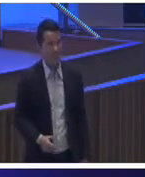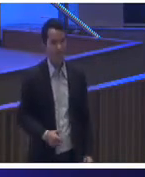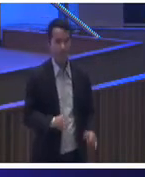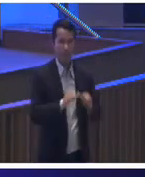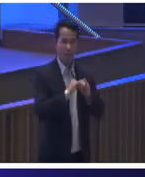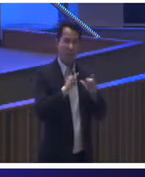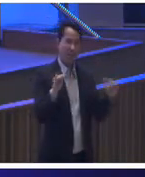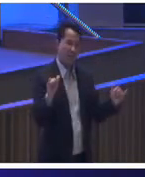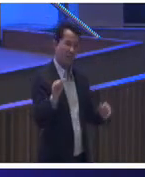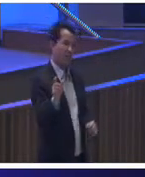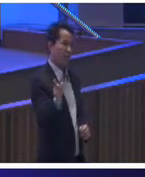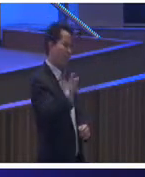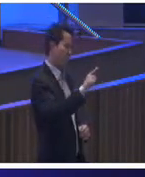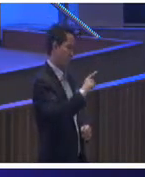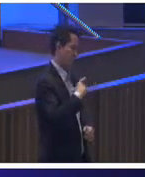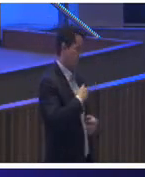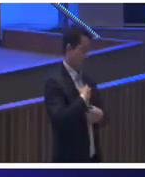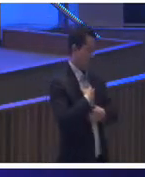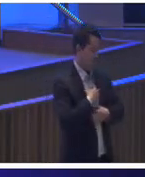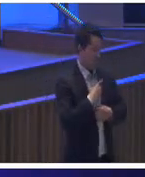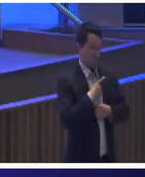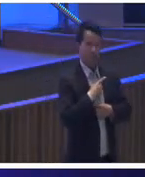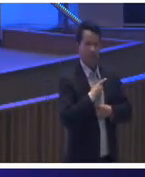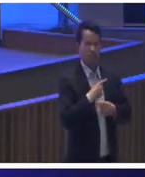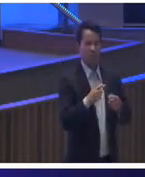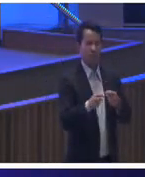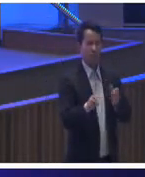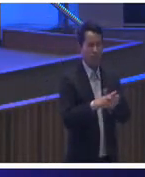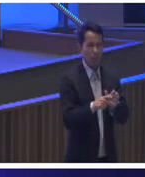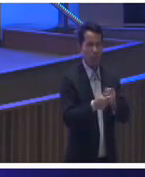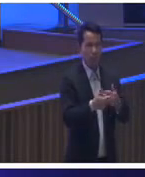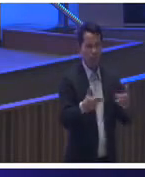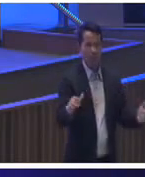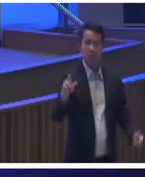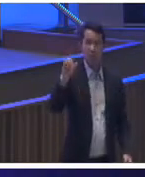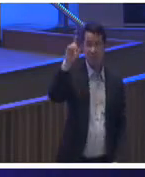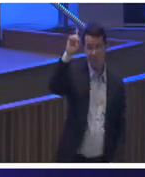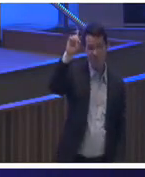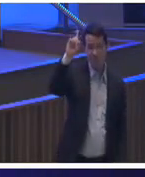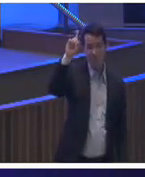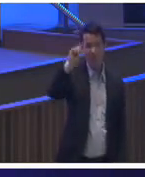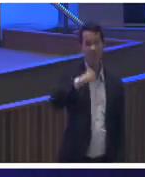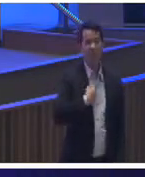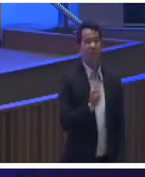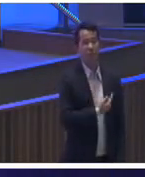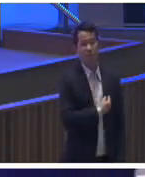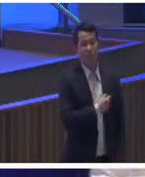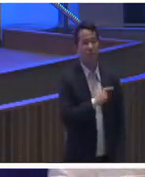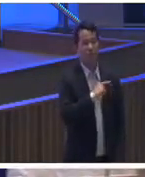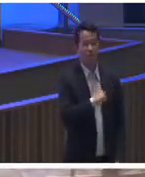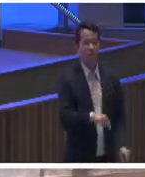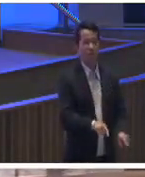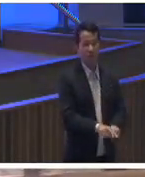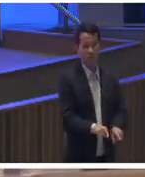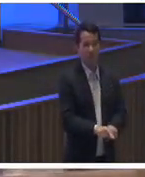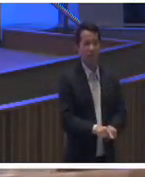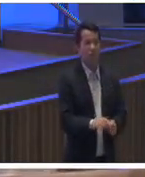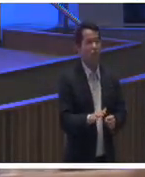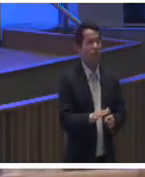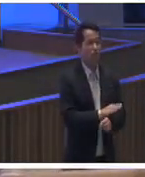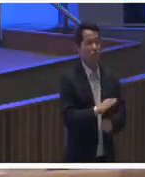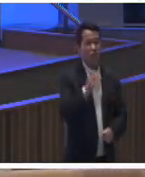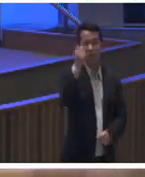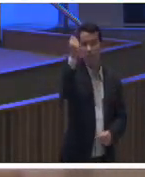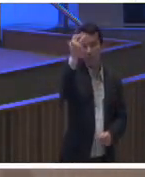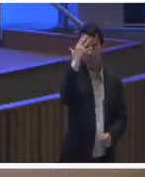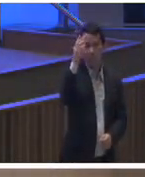tem discernimento de Deus, a gente se torna instrumento da graça de Deus, não apenas para